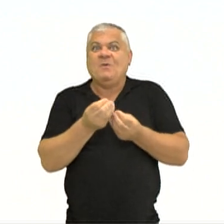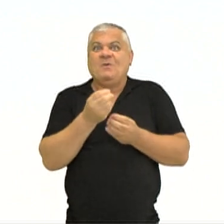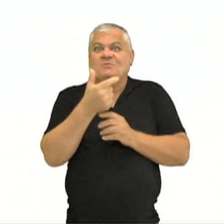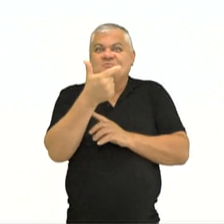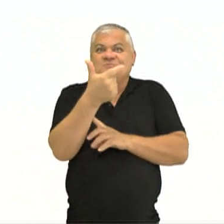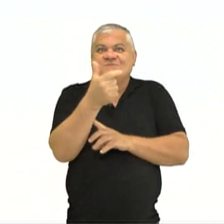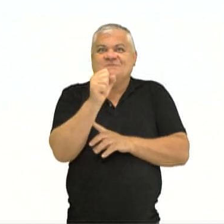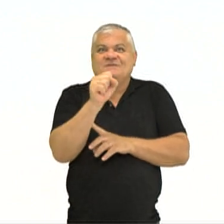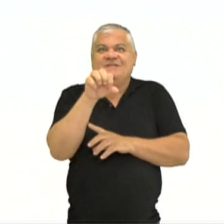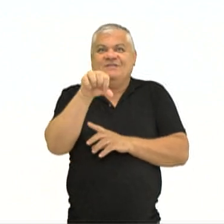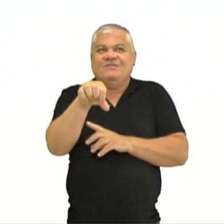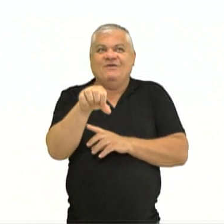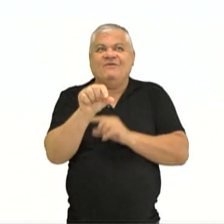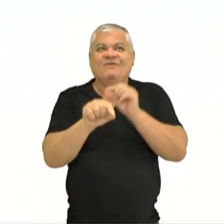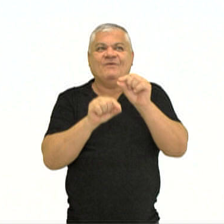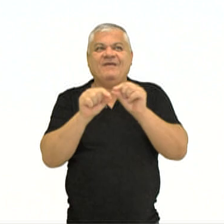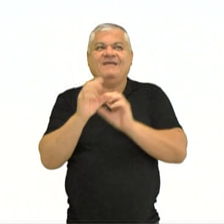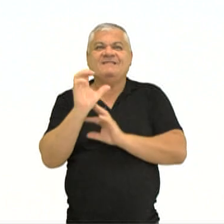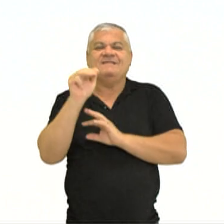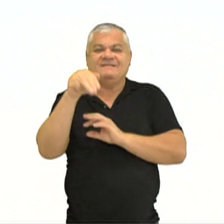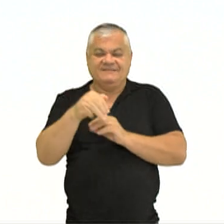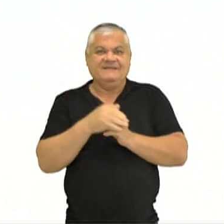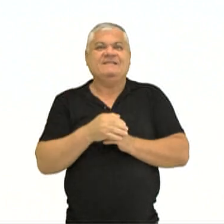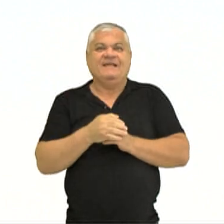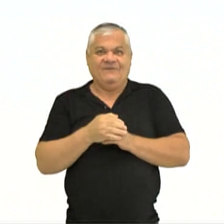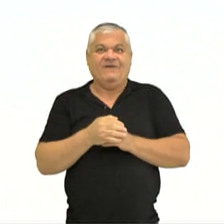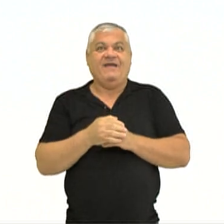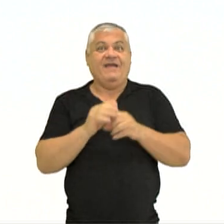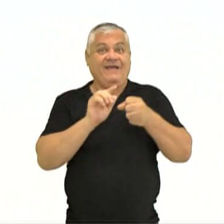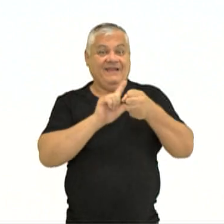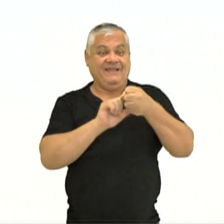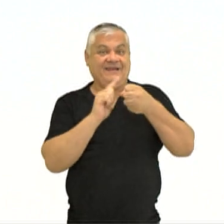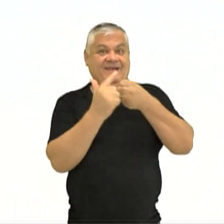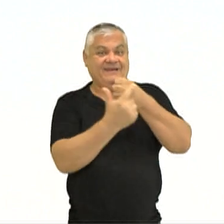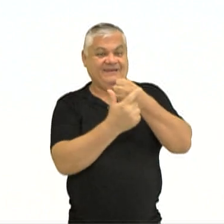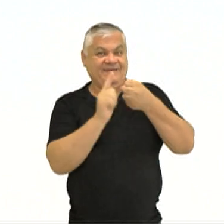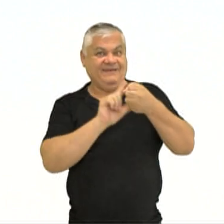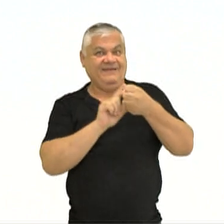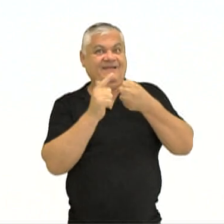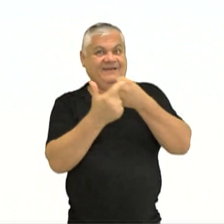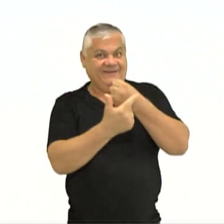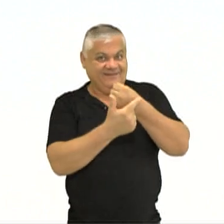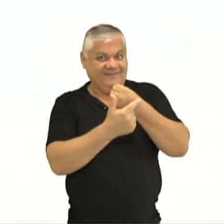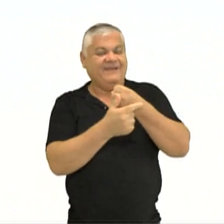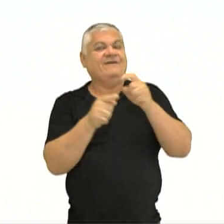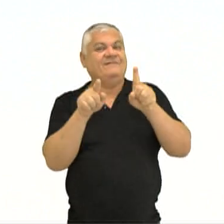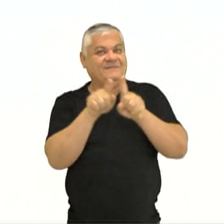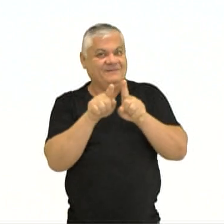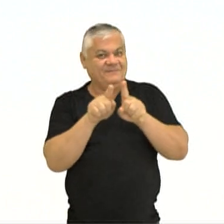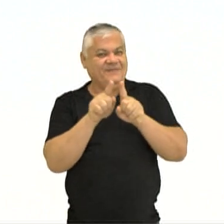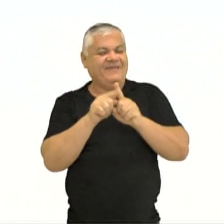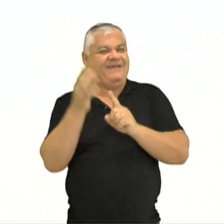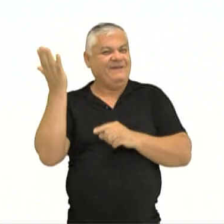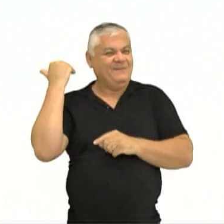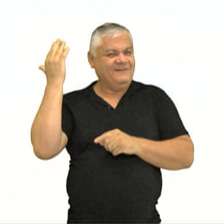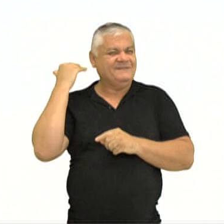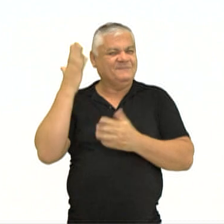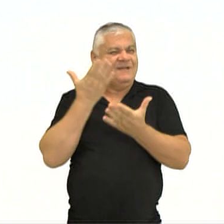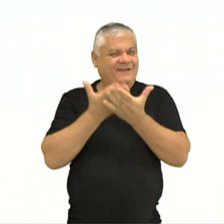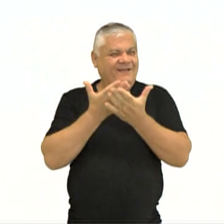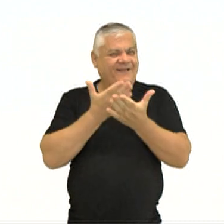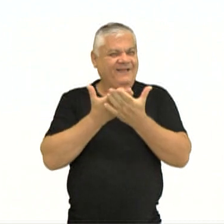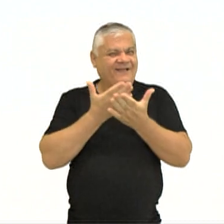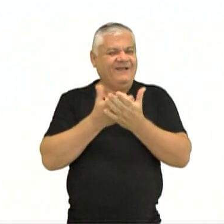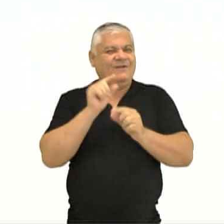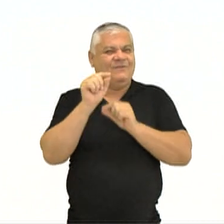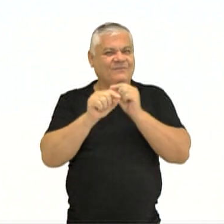está fazendo? Está falando em área lateral e relembrando um conceito de aulas anteriores, que é a